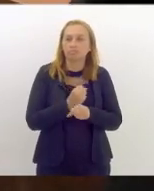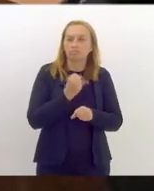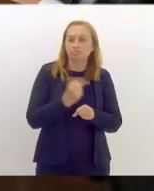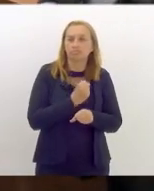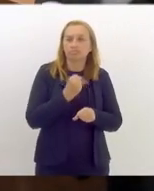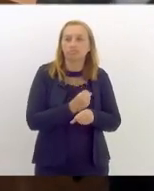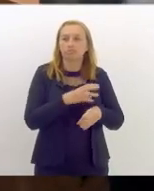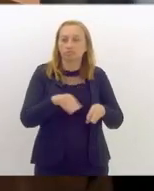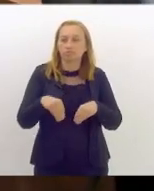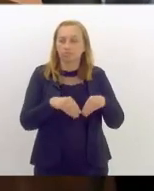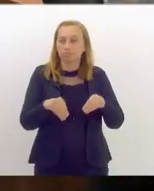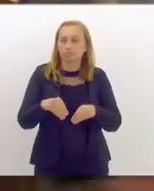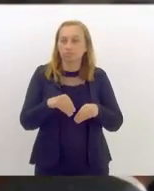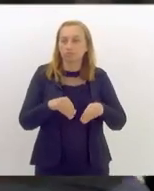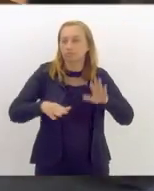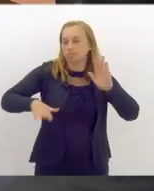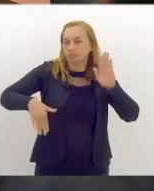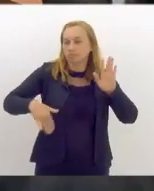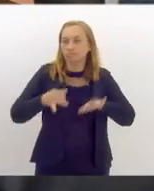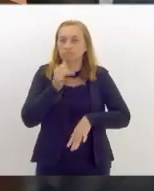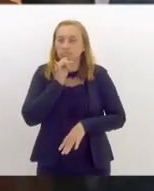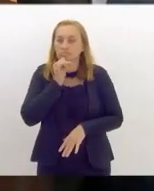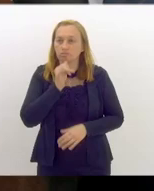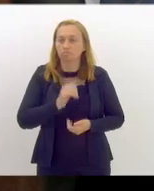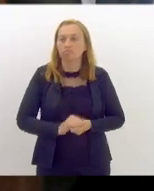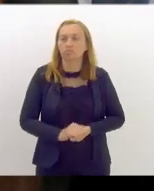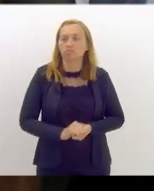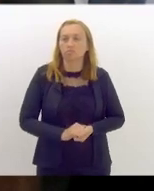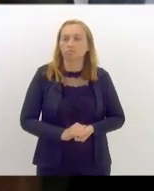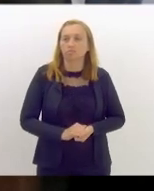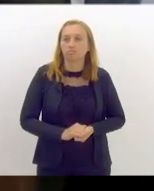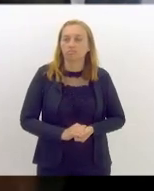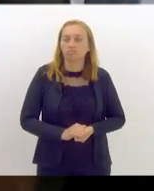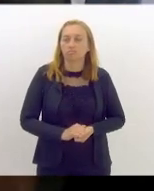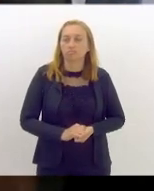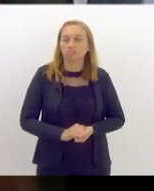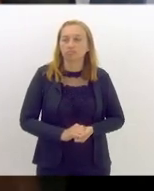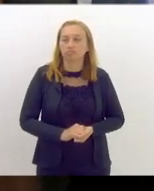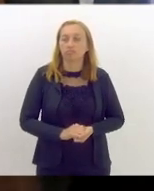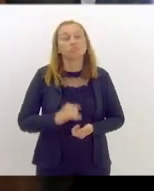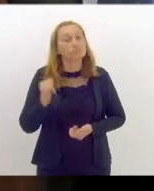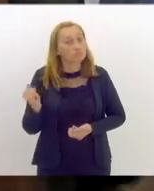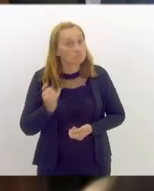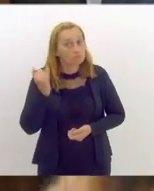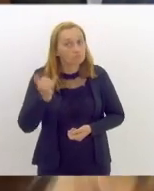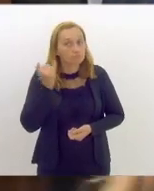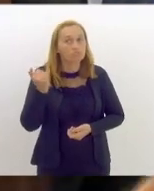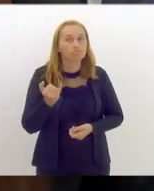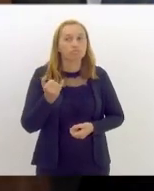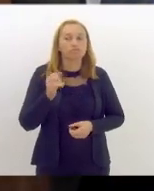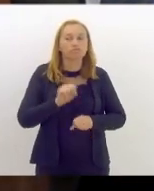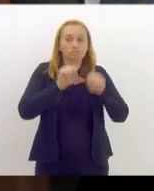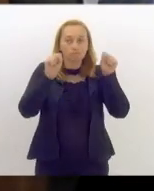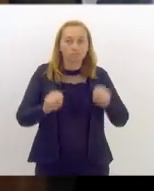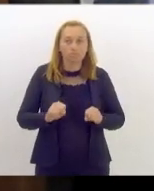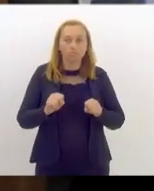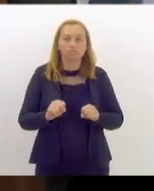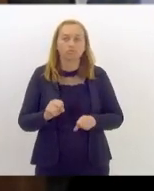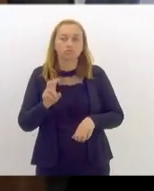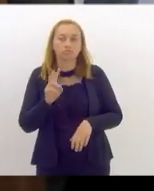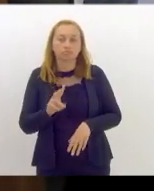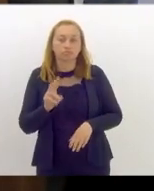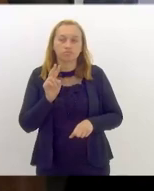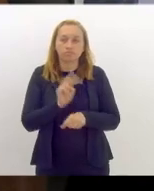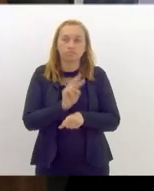areias das praias por exemplo esse dispositivo é de extrema relevância no sistema legal de Proteção